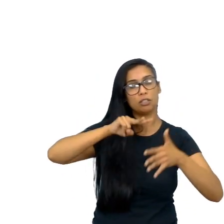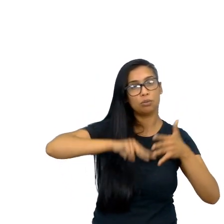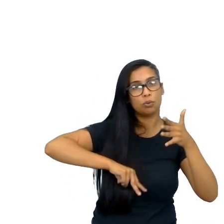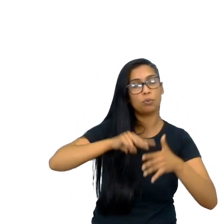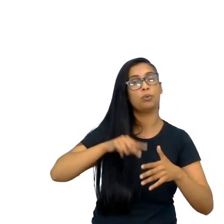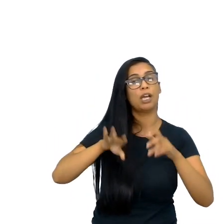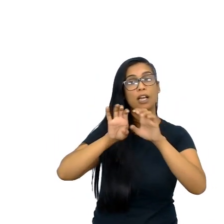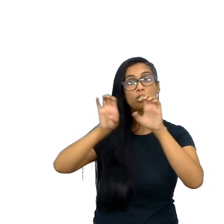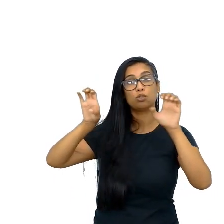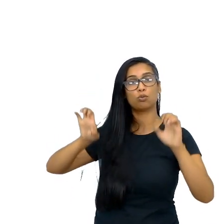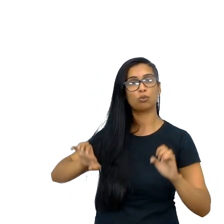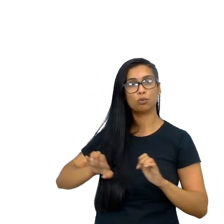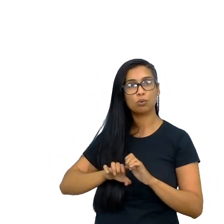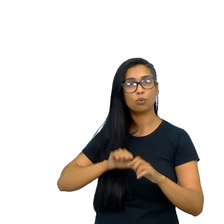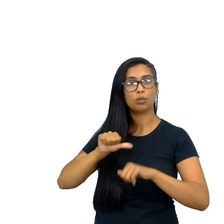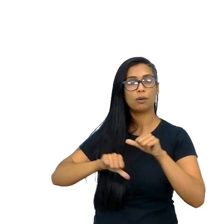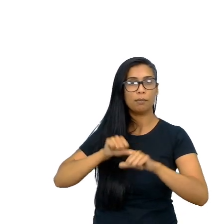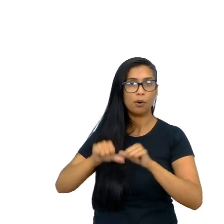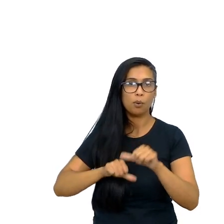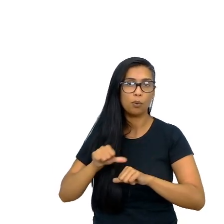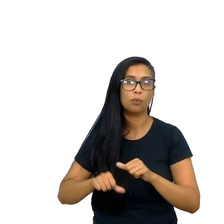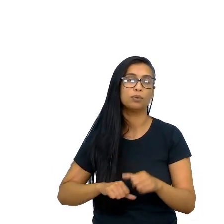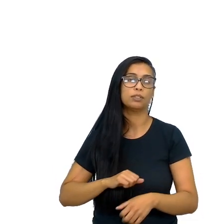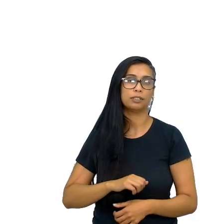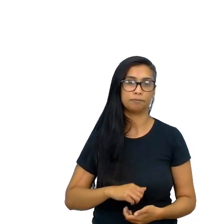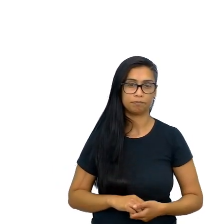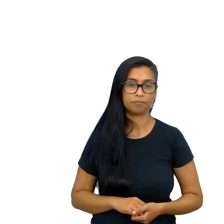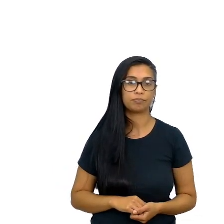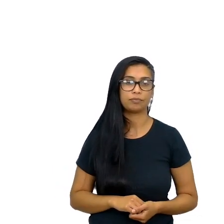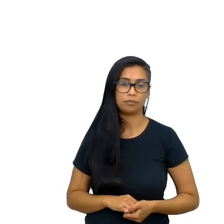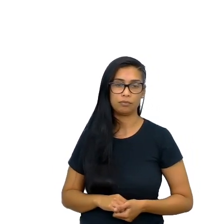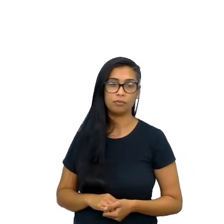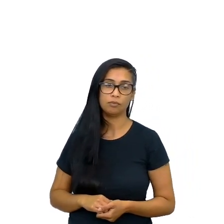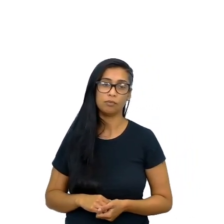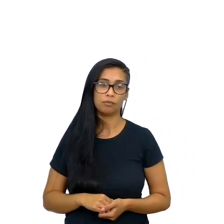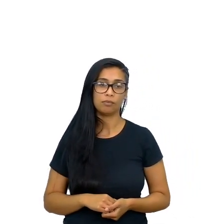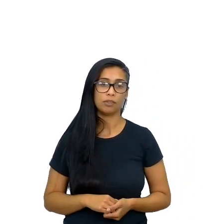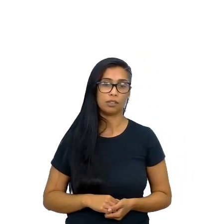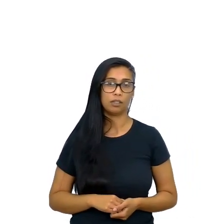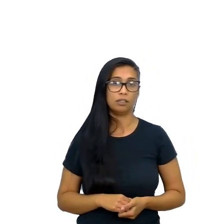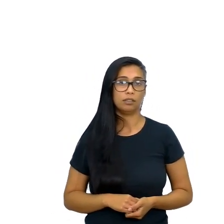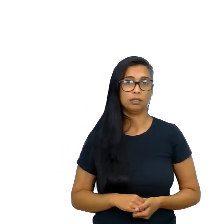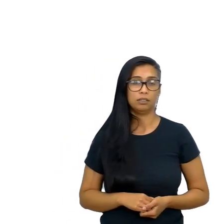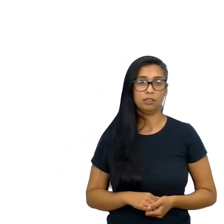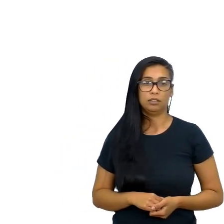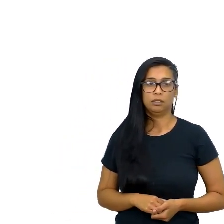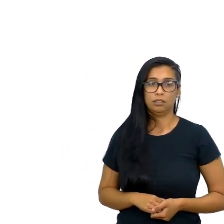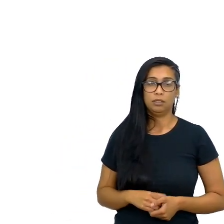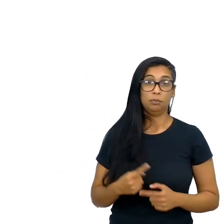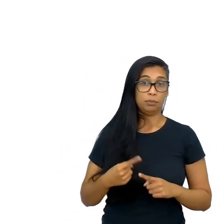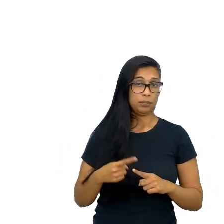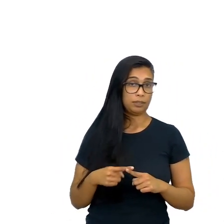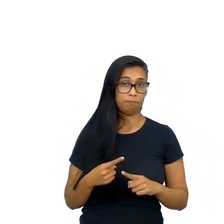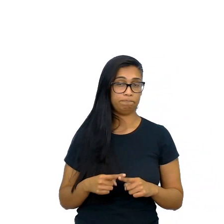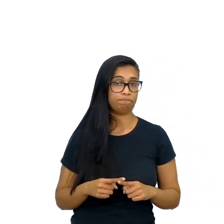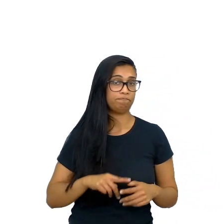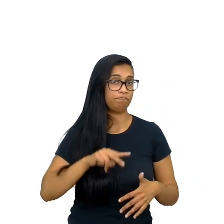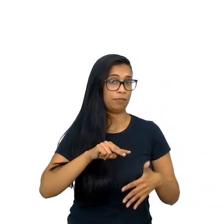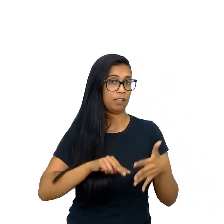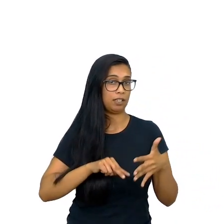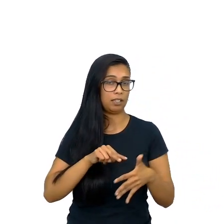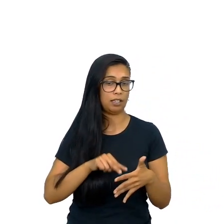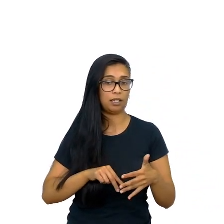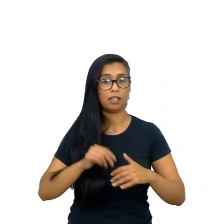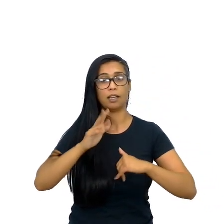construto oriundo da sócio-interação, do tempo todo aqui que nós já dissemos sobre isso, né? E que o ato de ler e a leitura